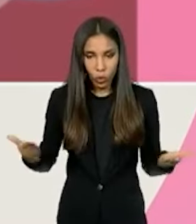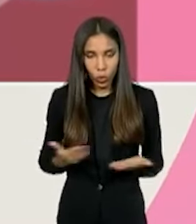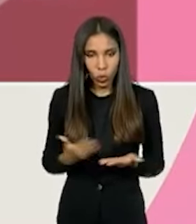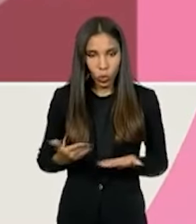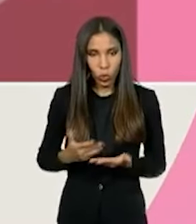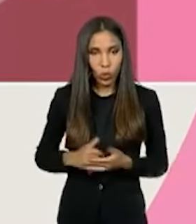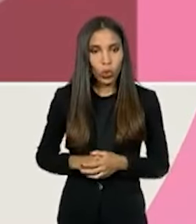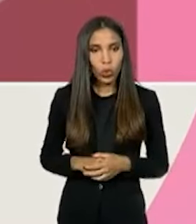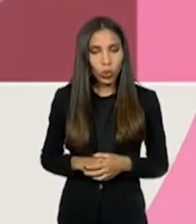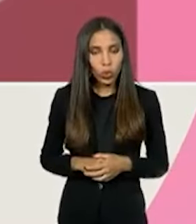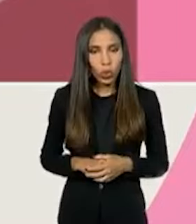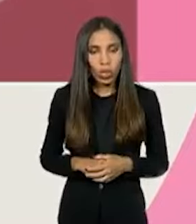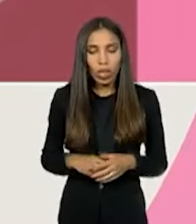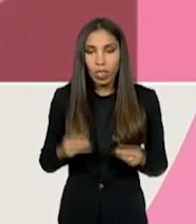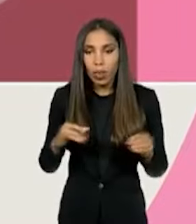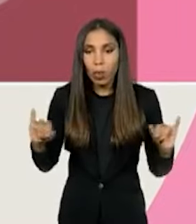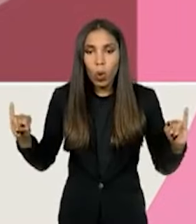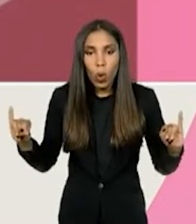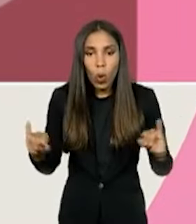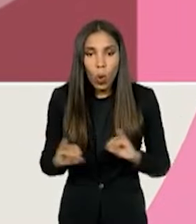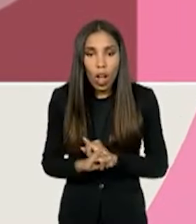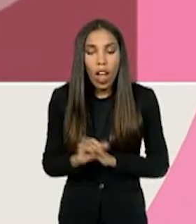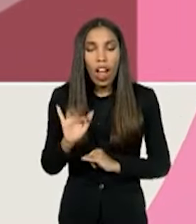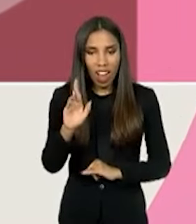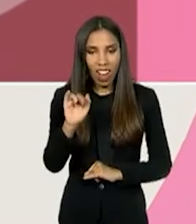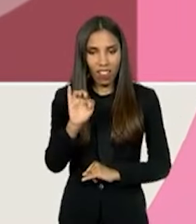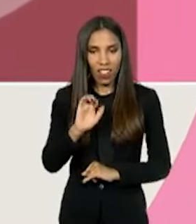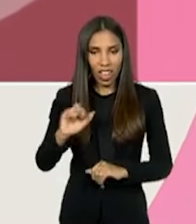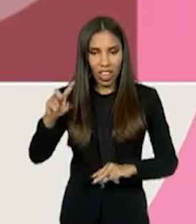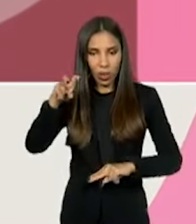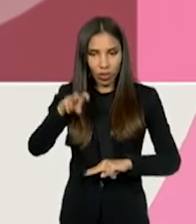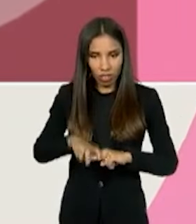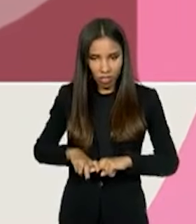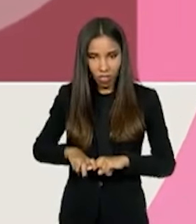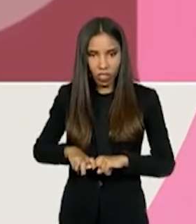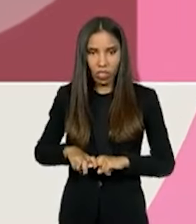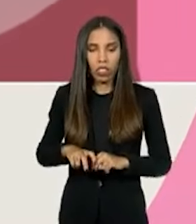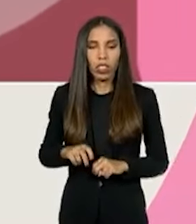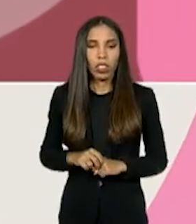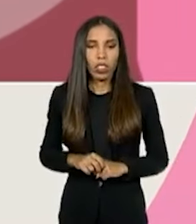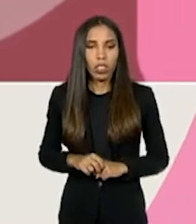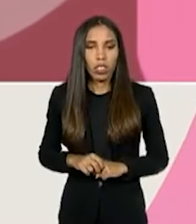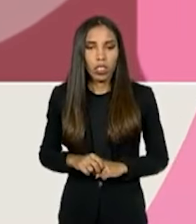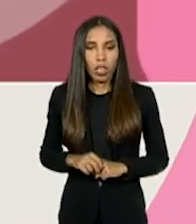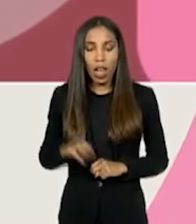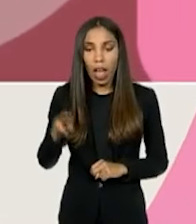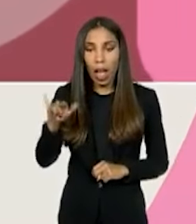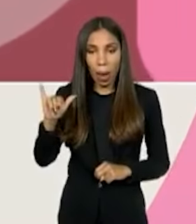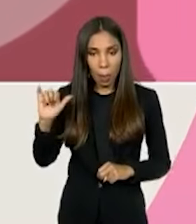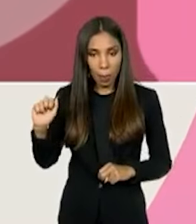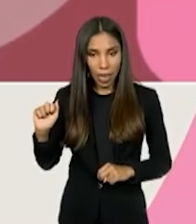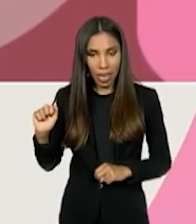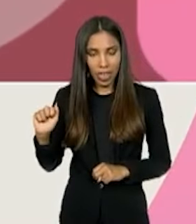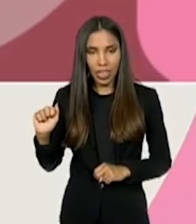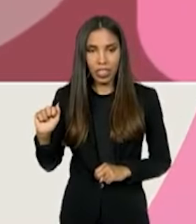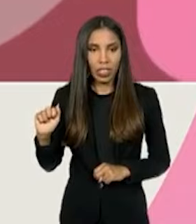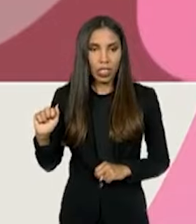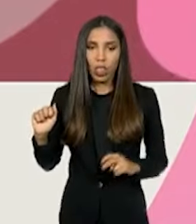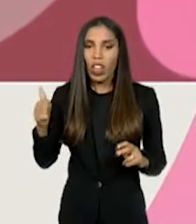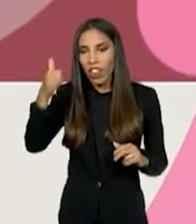ver ele tá muito magrinho é o Rafael sentado na cadeira né sentado a Maia nem tá nesse dia porque né